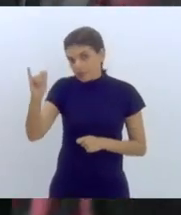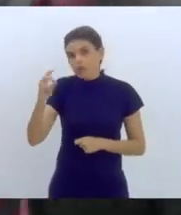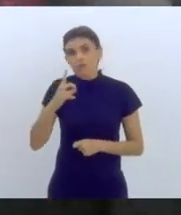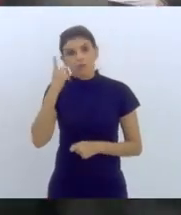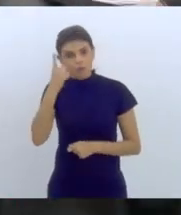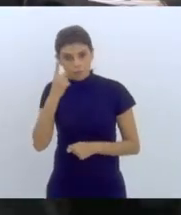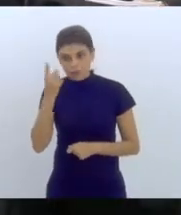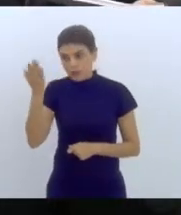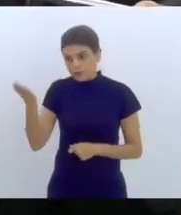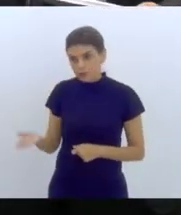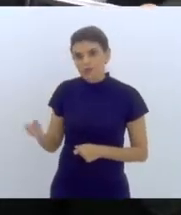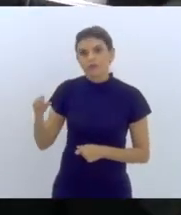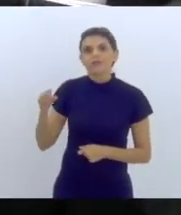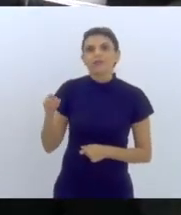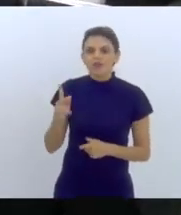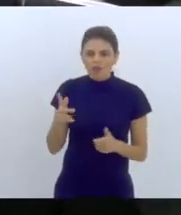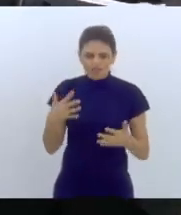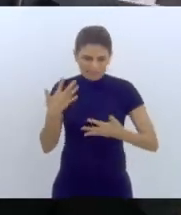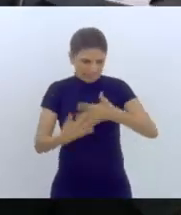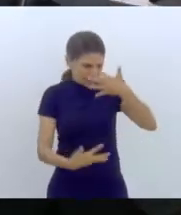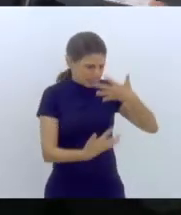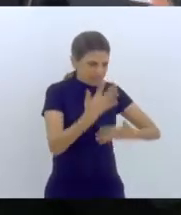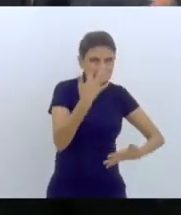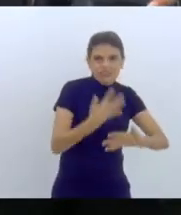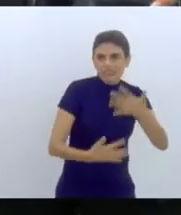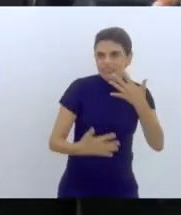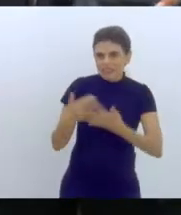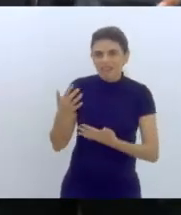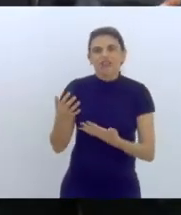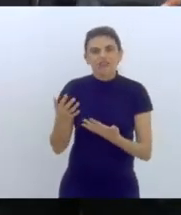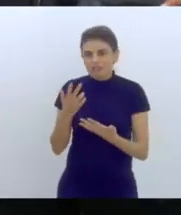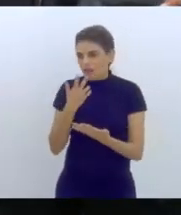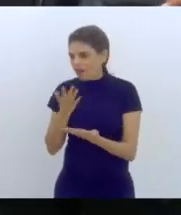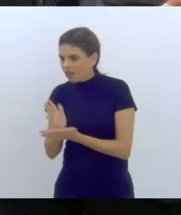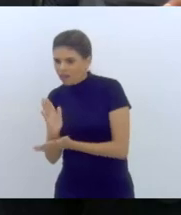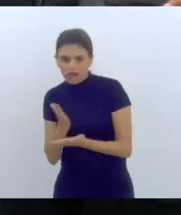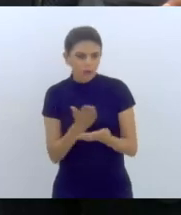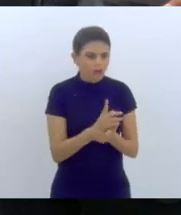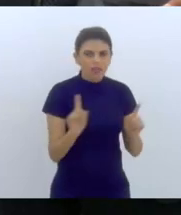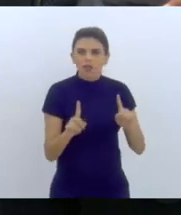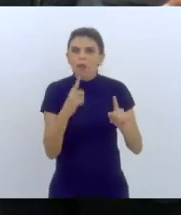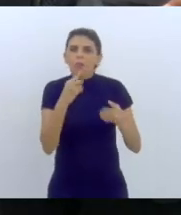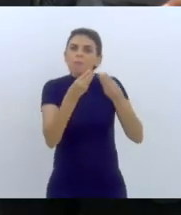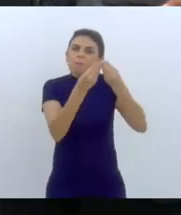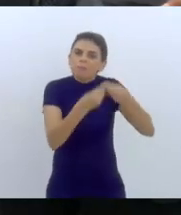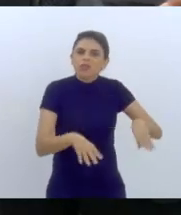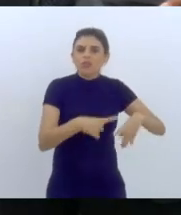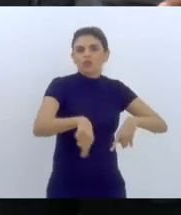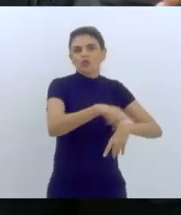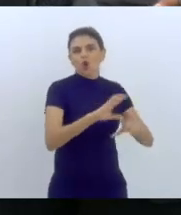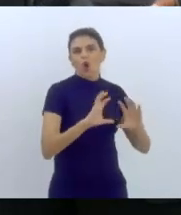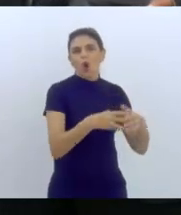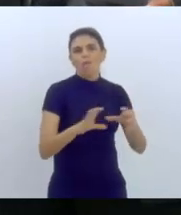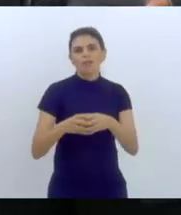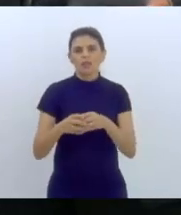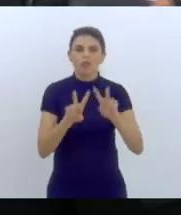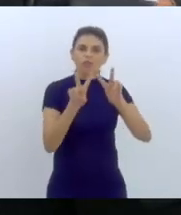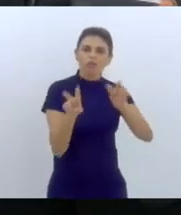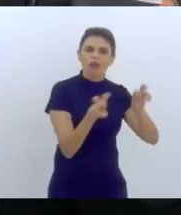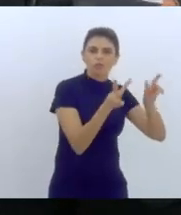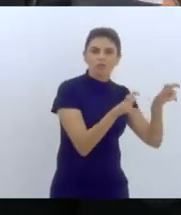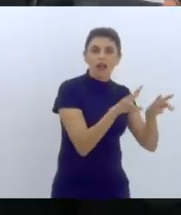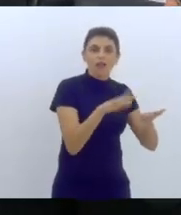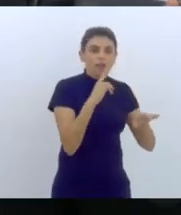Mink, que tenha esse tipo de imbróglio com os pareceres orais e prejuízo também às comissões temáticas, que muitas vezes